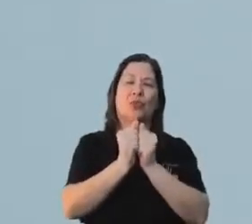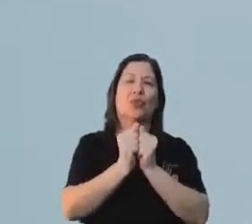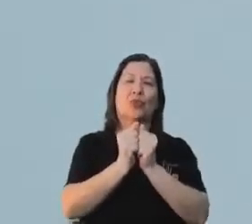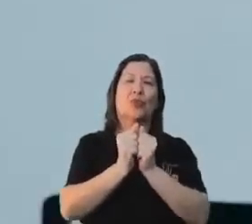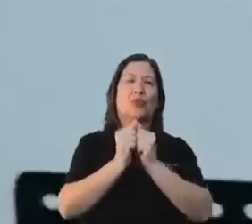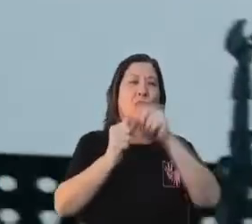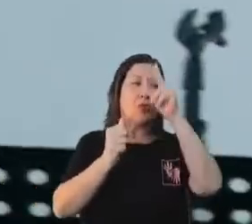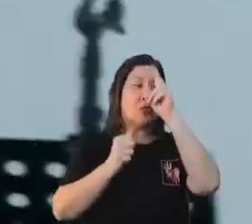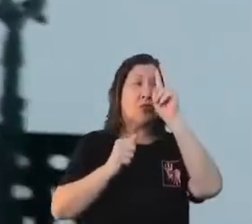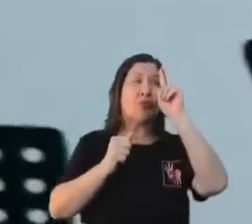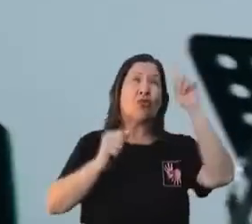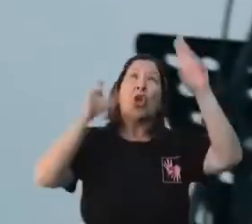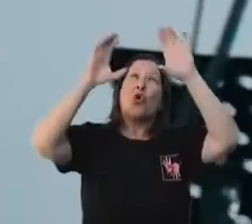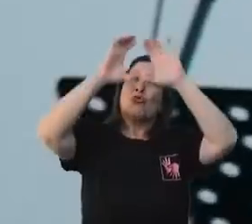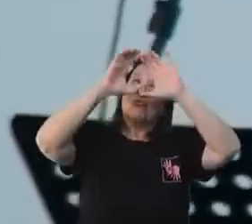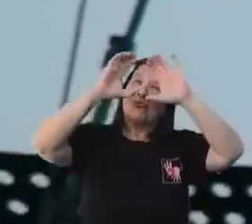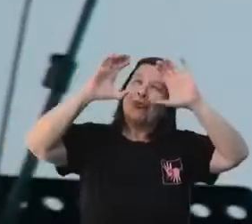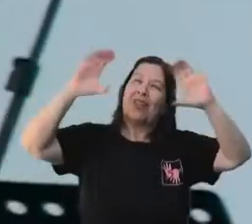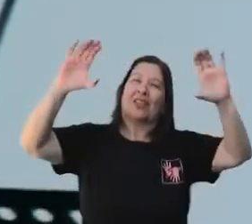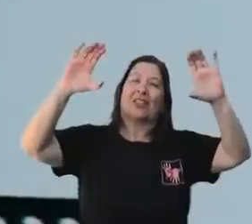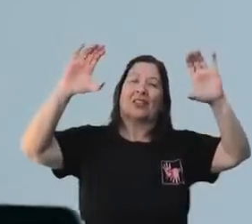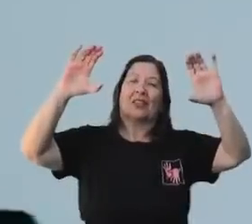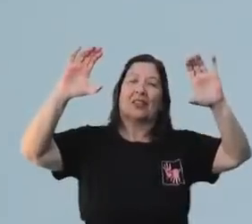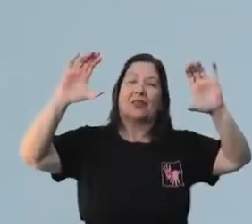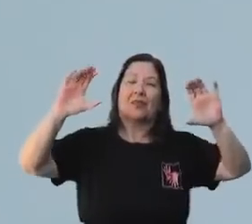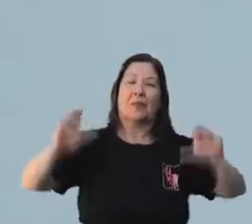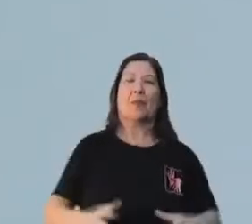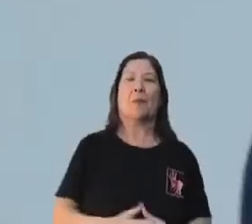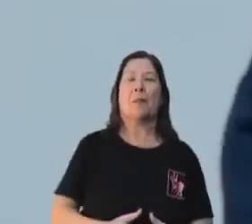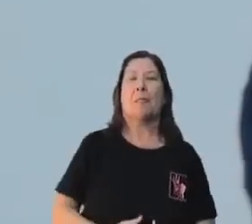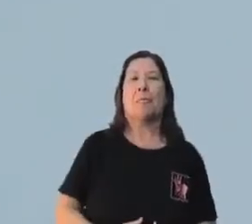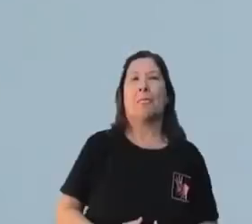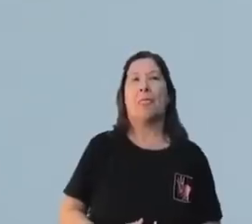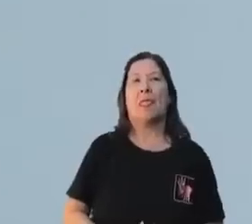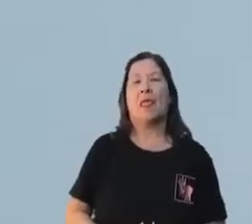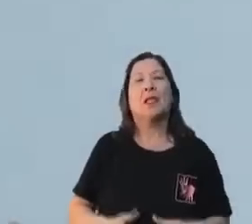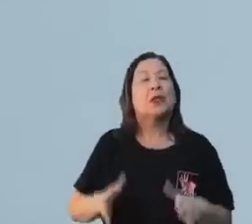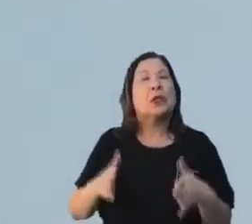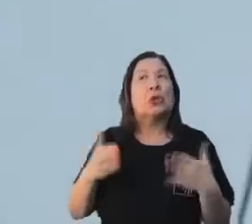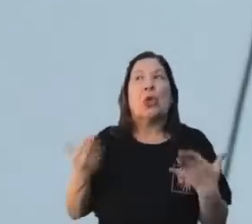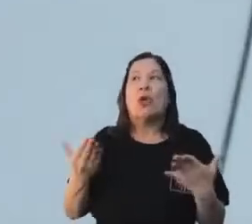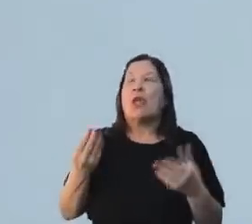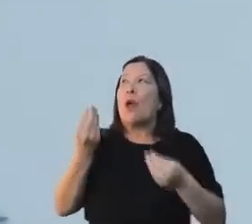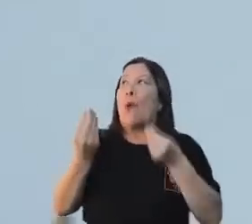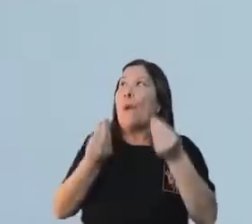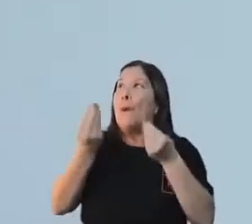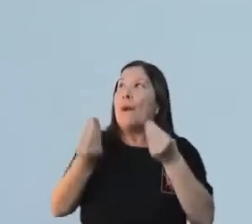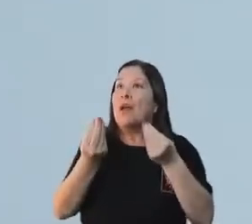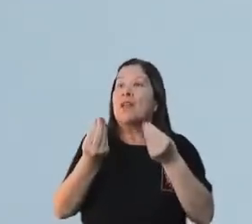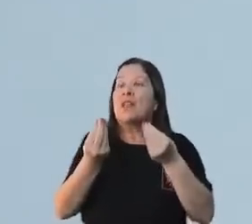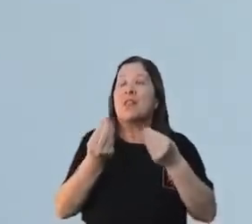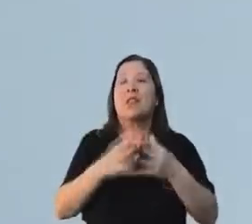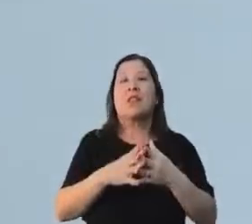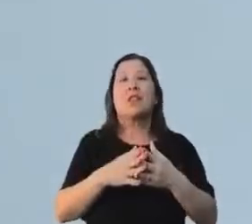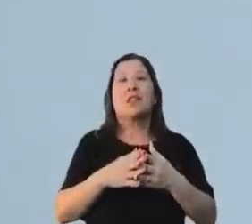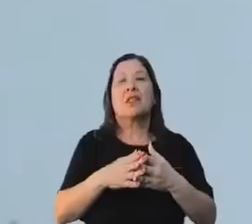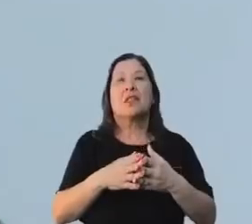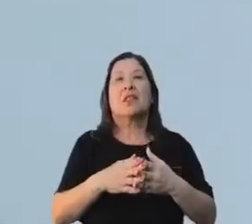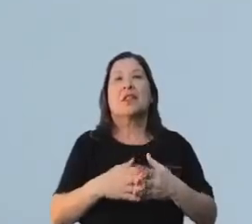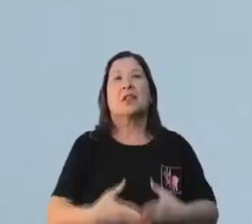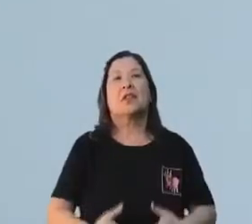Quando o profeta dá o recado para ele, ele diz: mas qual é o sinal que Deus vai me dar? Porque ele está me respondendo: o que você quer? Que a sombra do relógio da